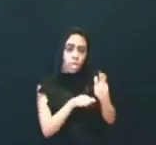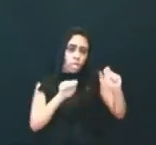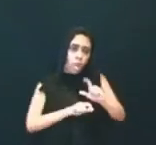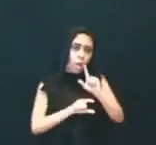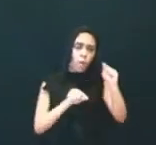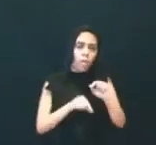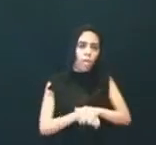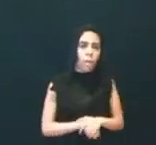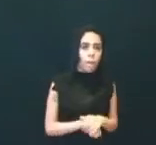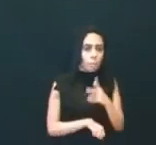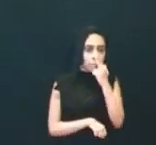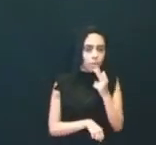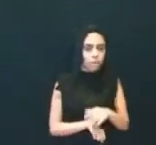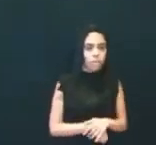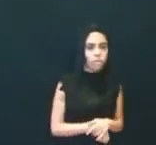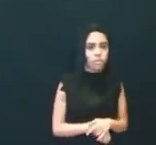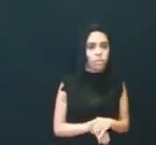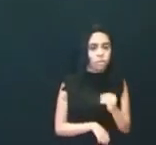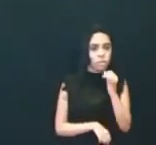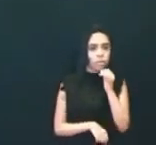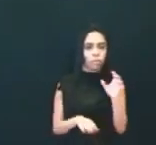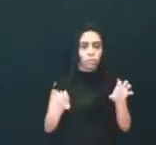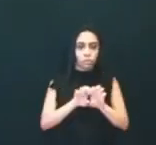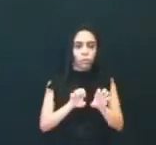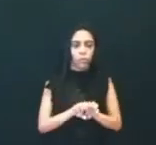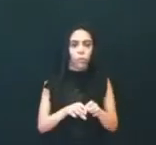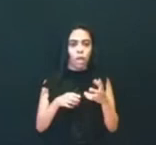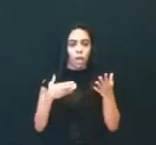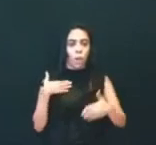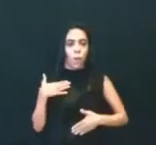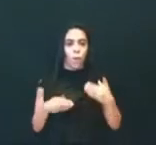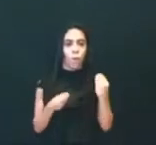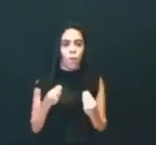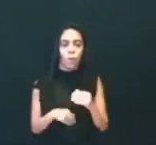têm dentro da sua estrutura um